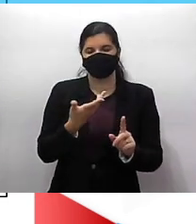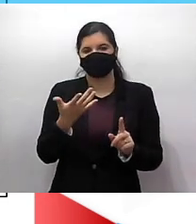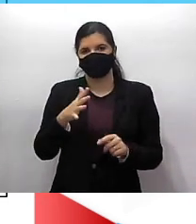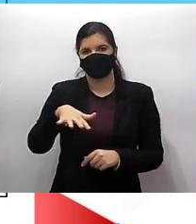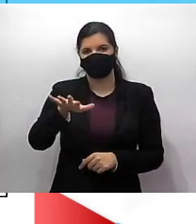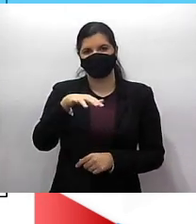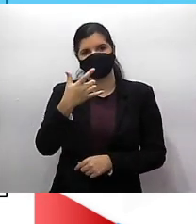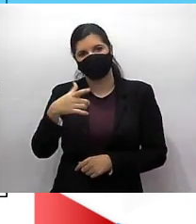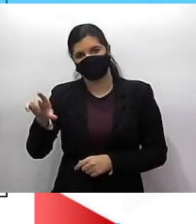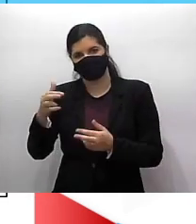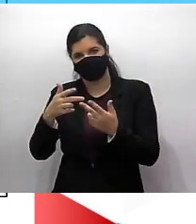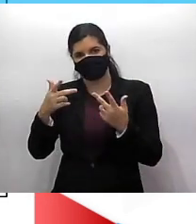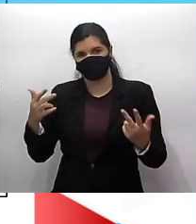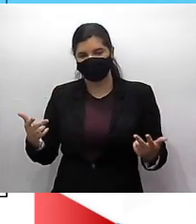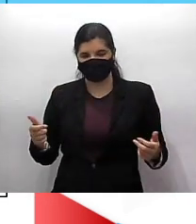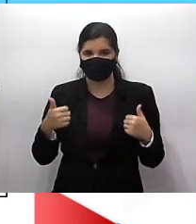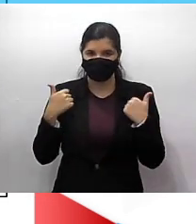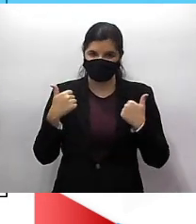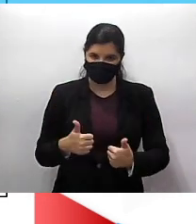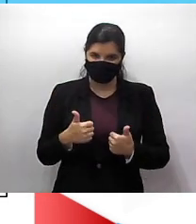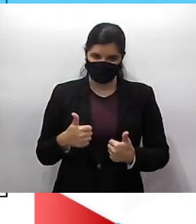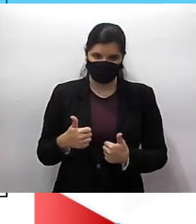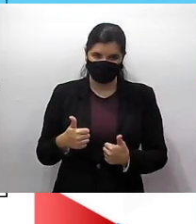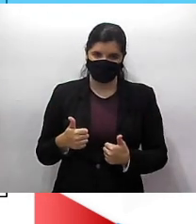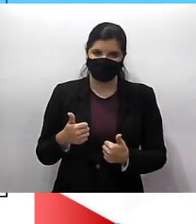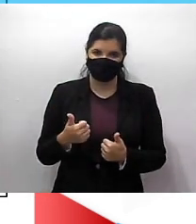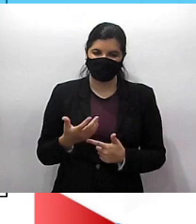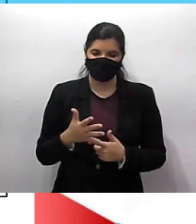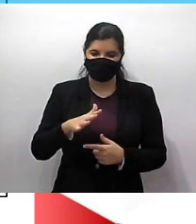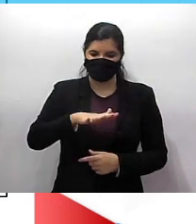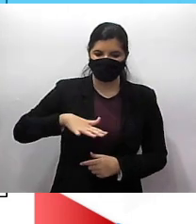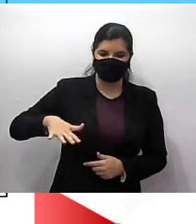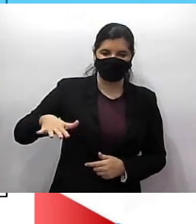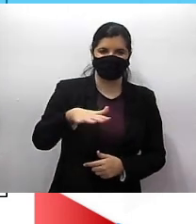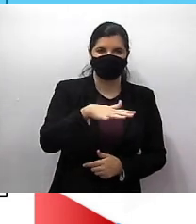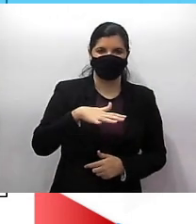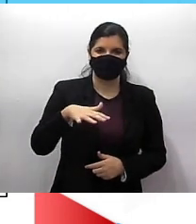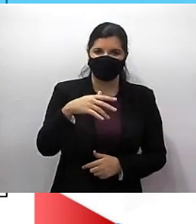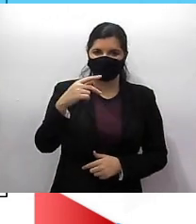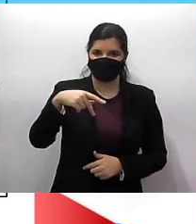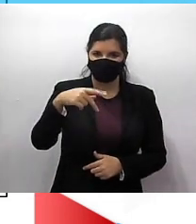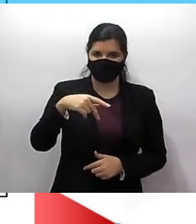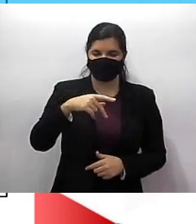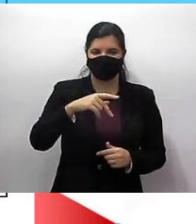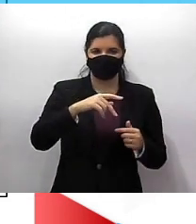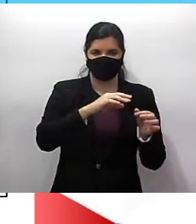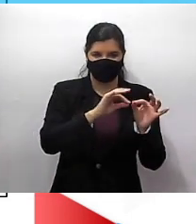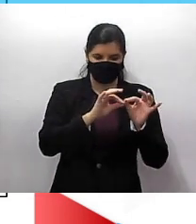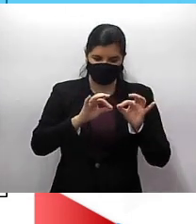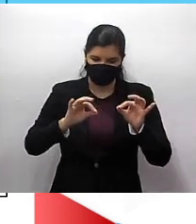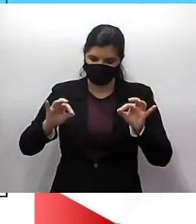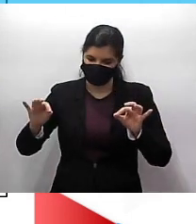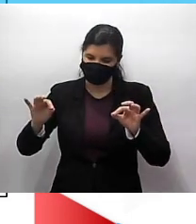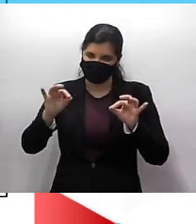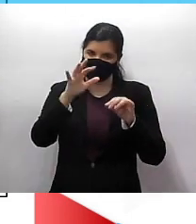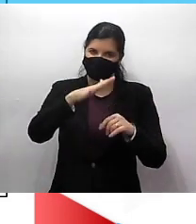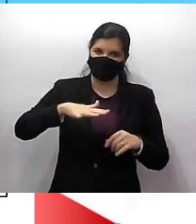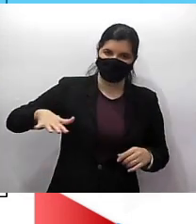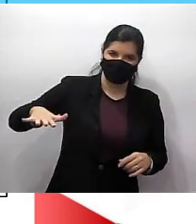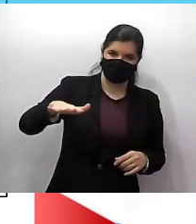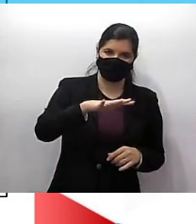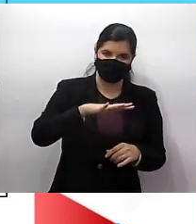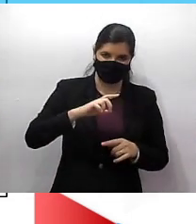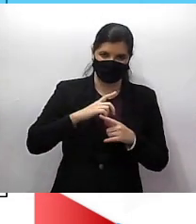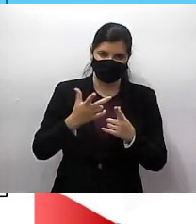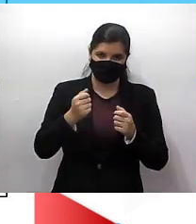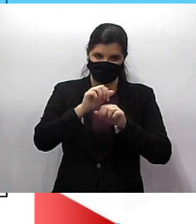área é outra coisa, tá bom? É medida de superfície. Perímetro é o contorno e a área é a medida de superfície. Ficou